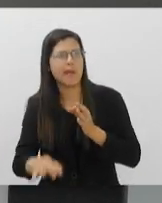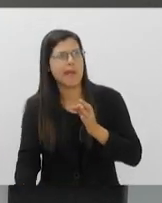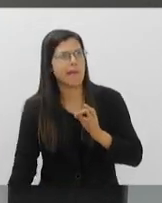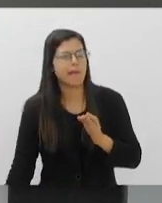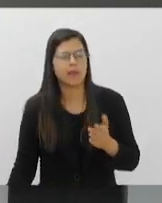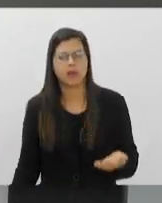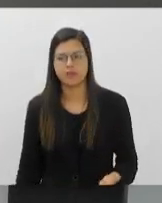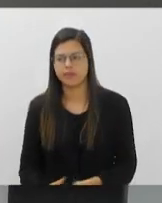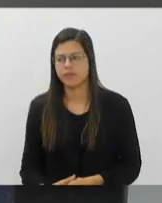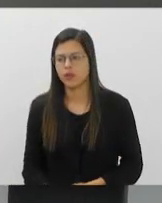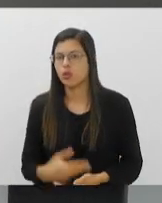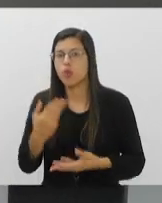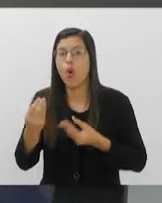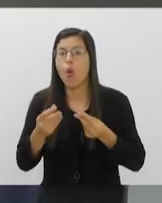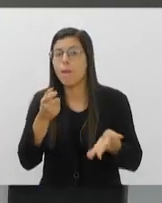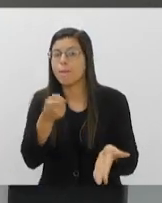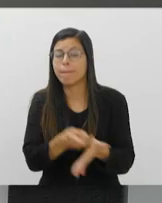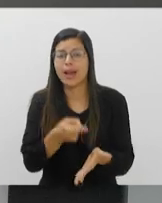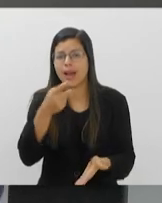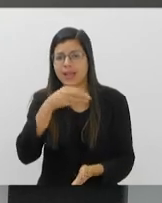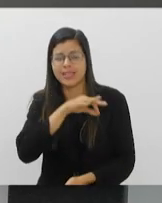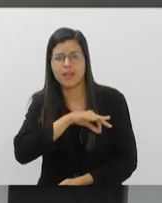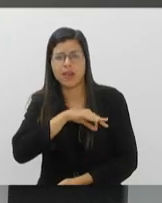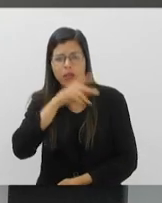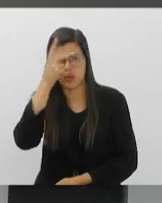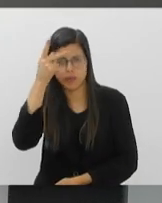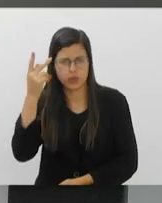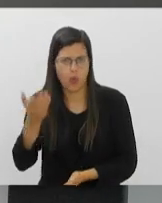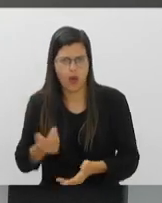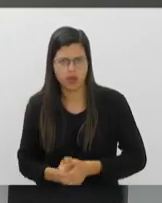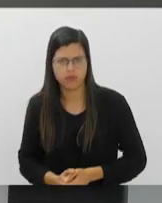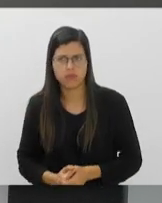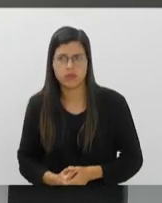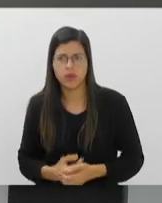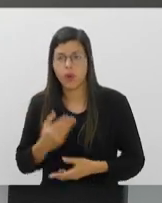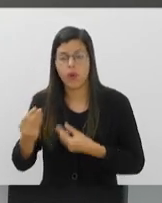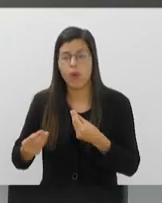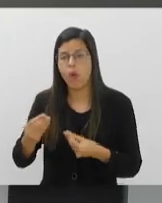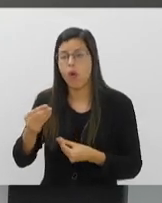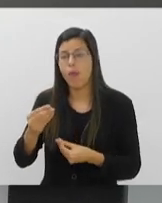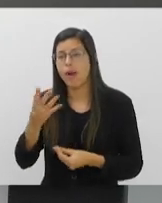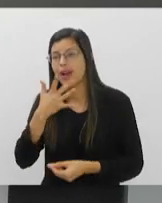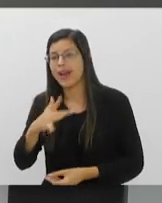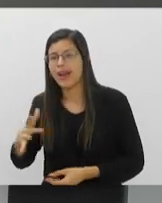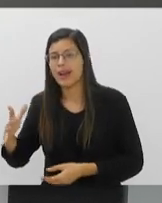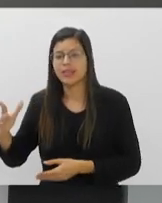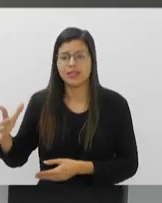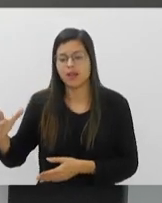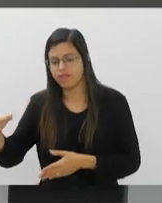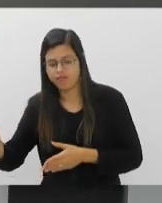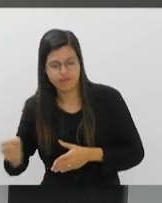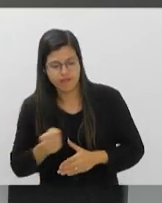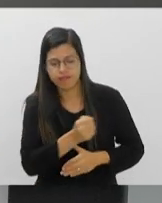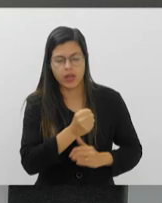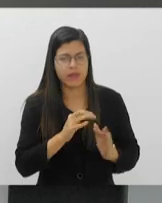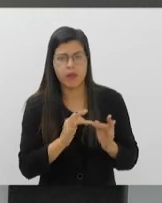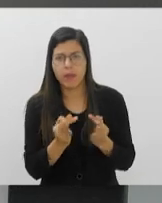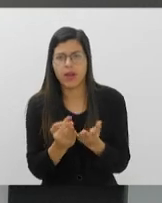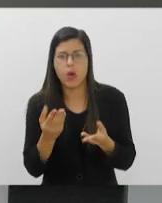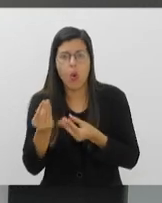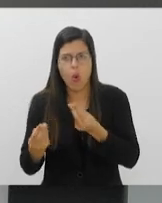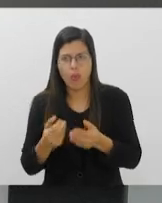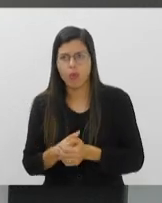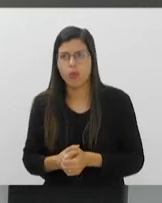bom e e como é que paga o pessoal que tá lá trabalhando de graça essa que é a questão e como é que a criança Sai logo do Abrigo essa questão a gente precisa entregar resultado todo mundo o